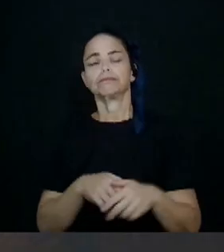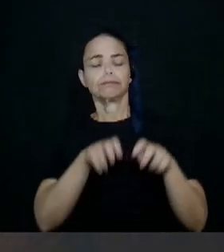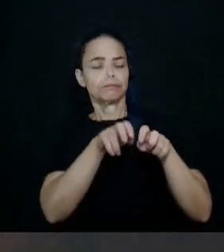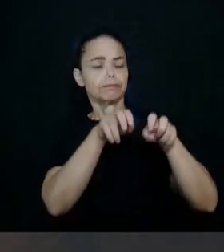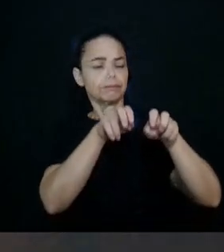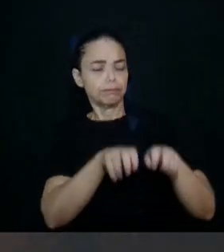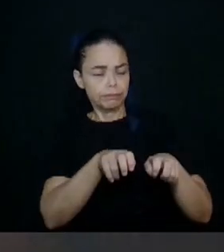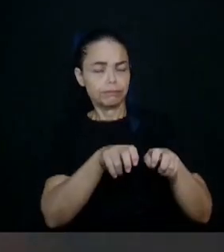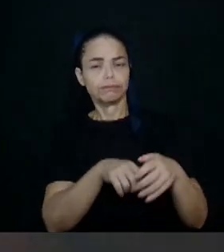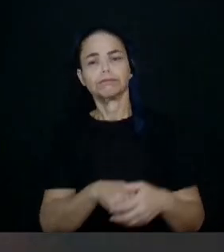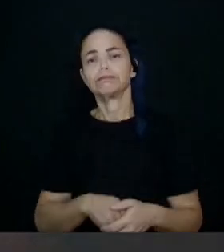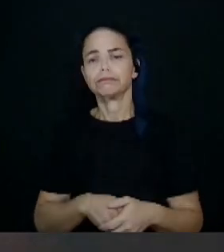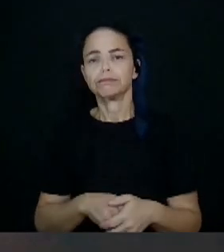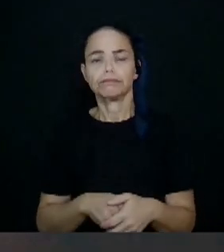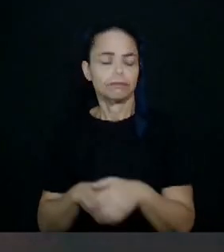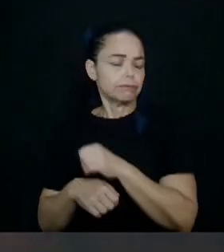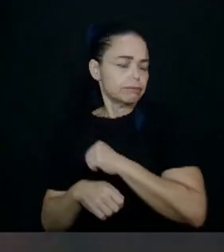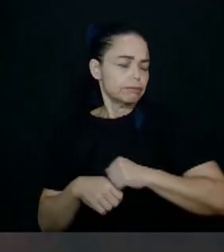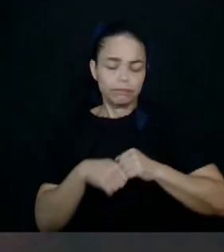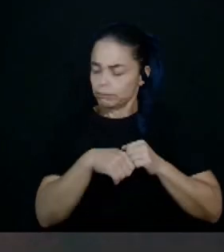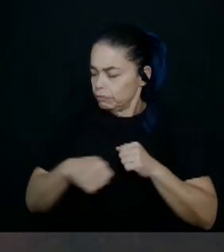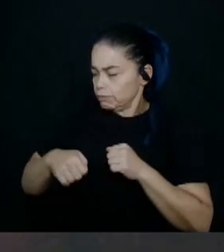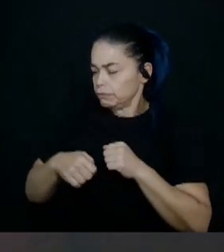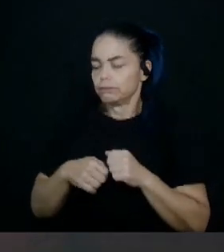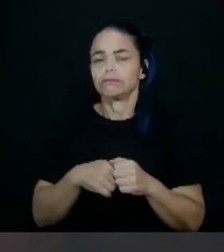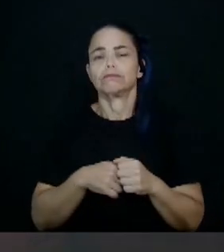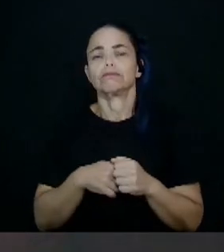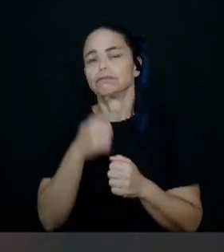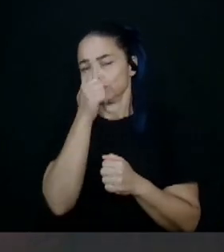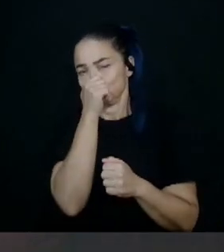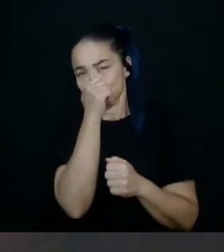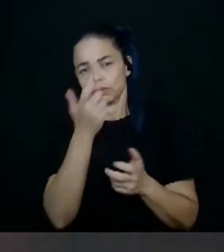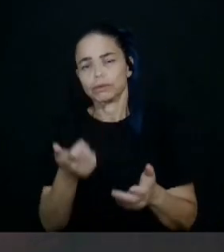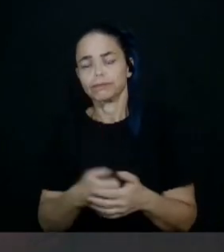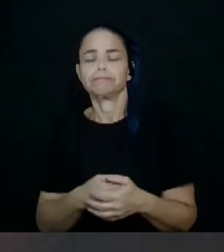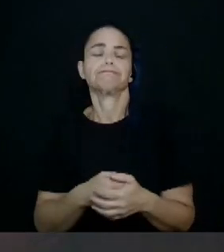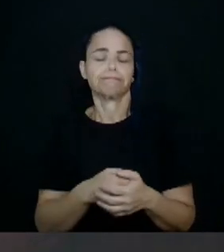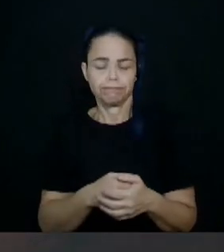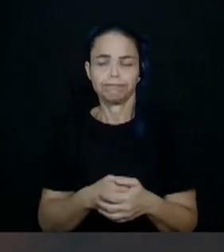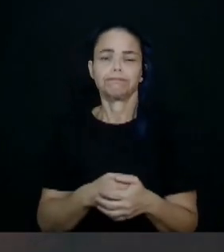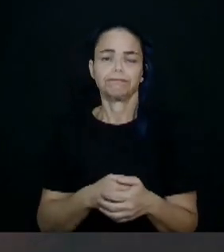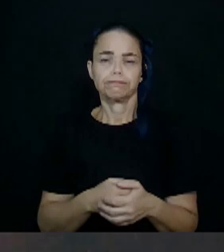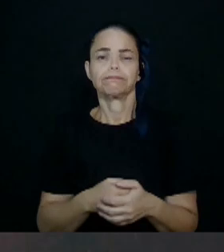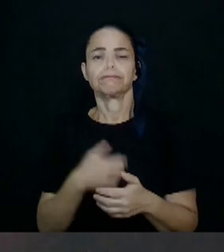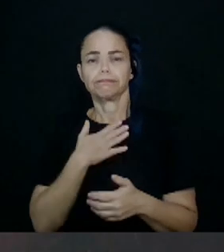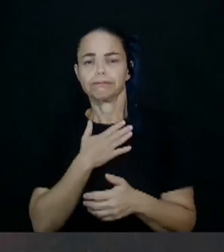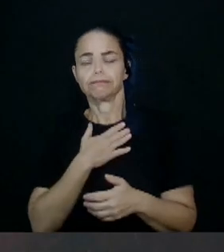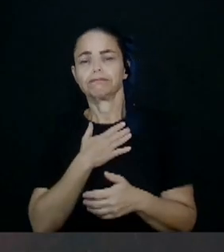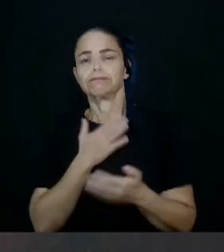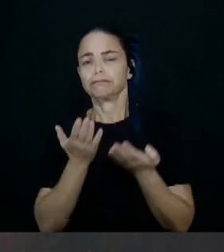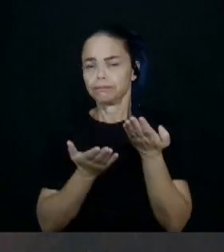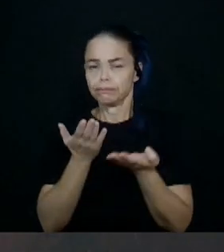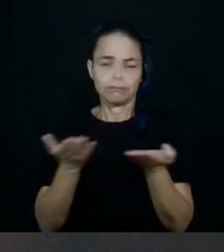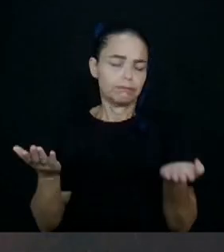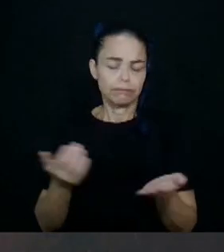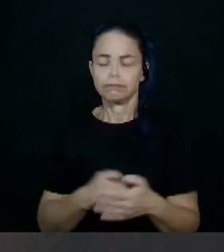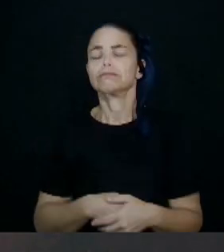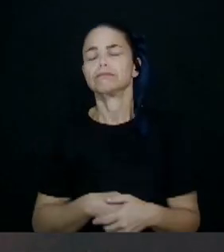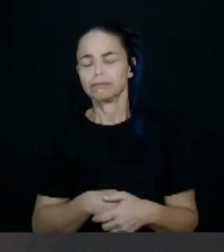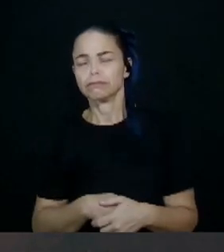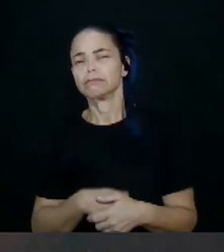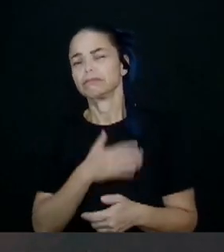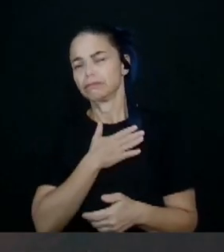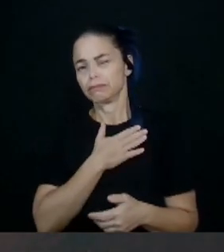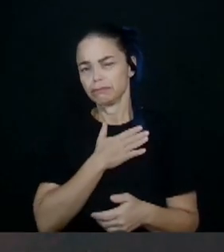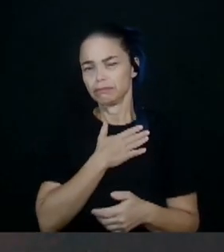está encostando em você. Quer dizer, eu estou equilibrado nesse sentido? Eu estou com as minhas